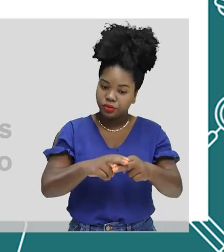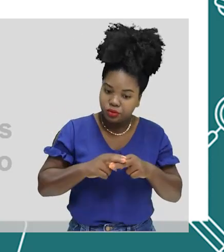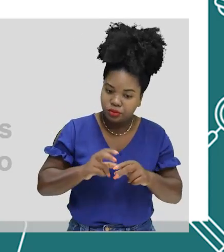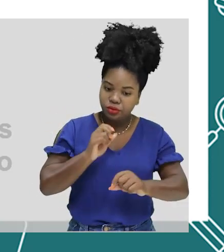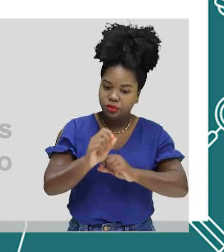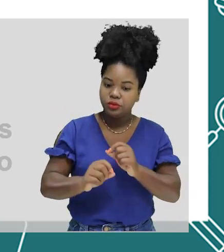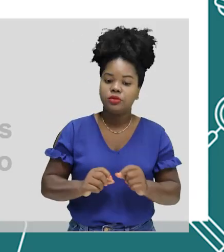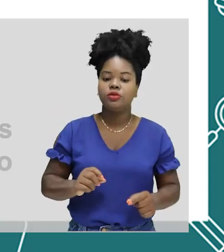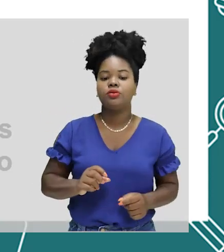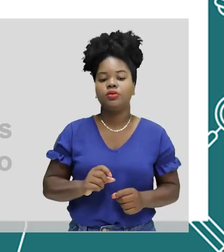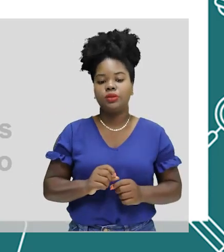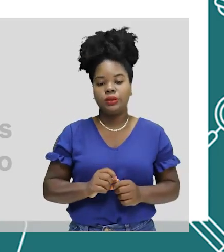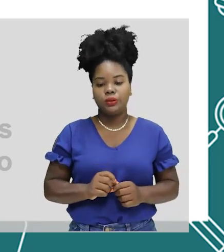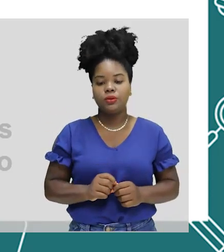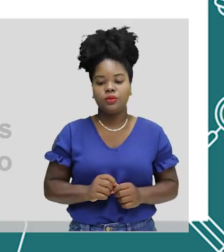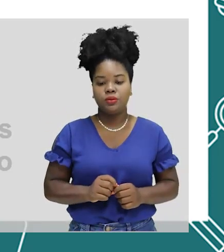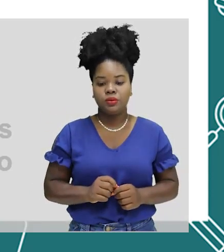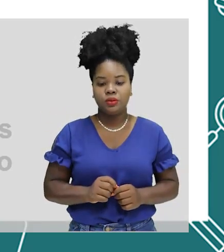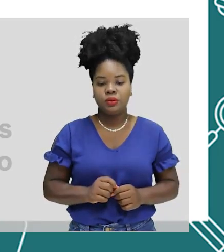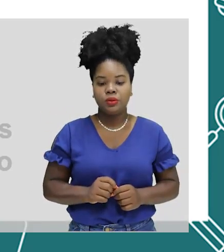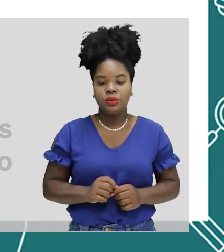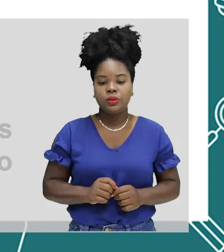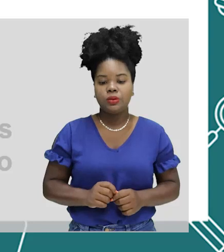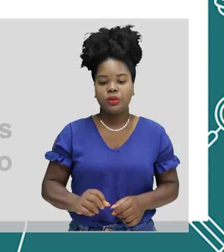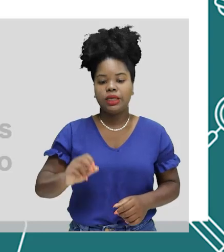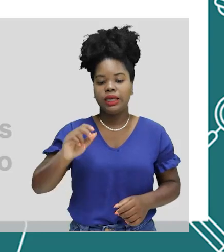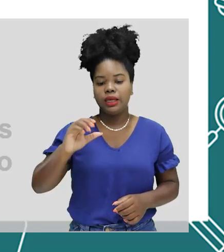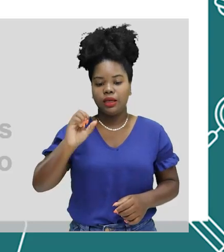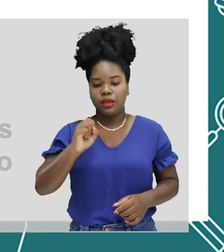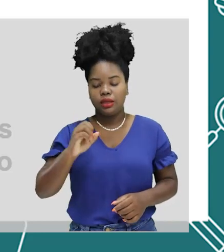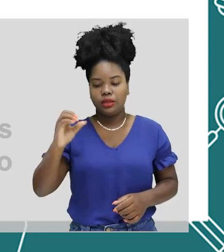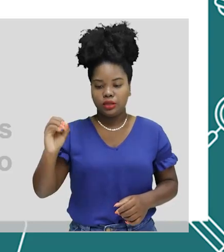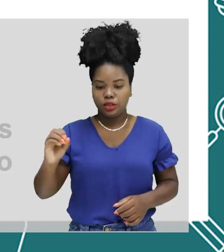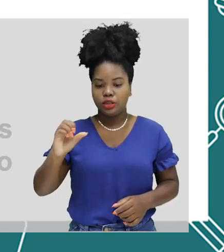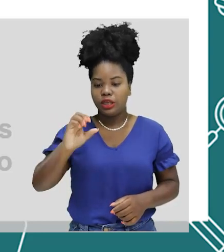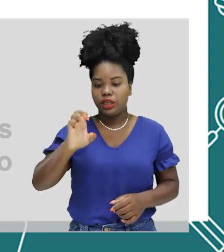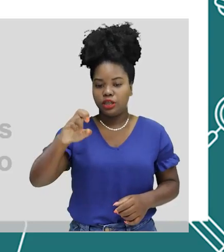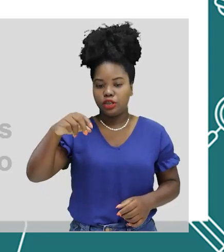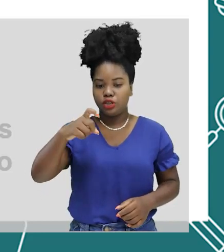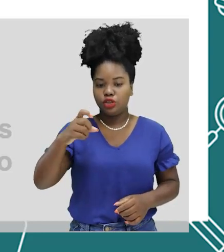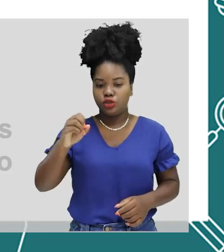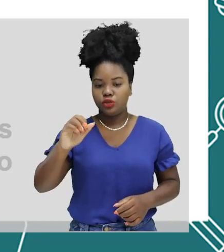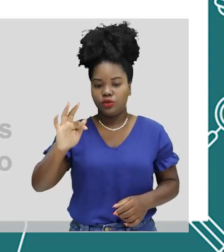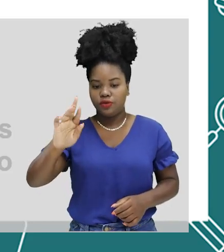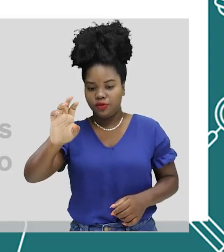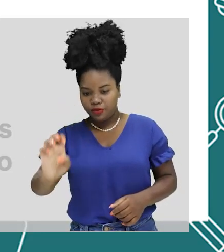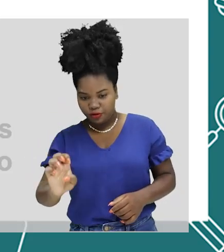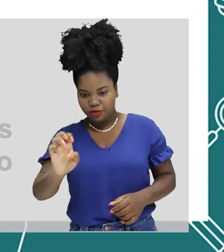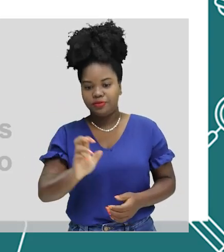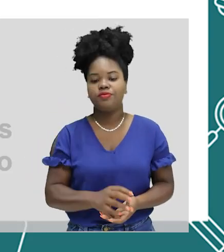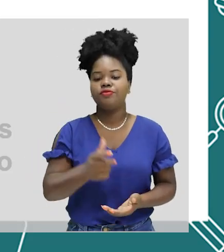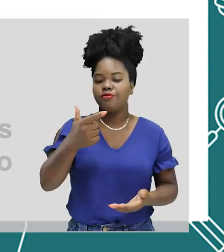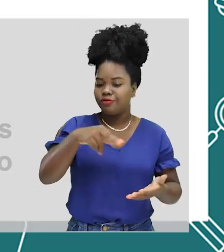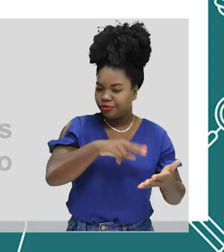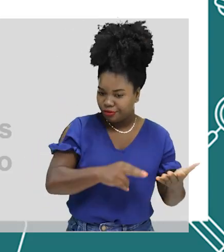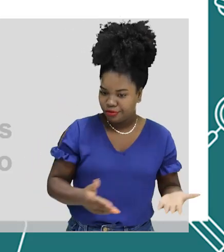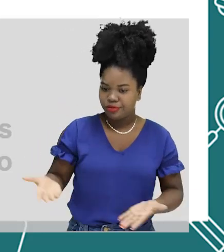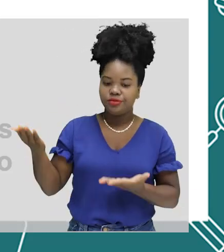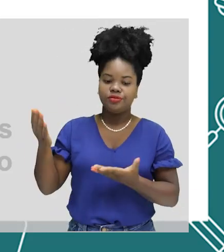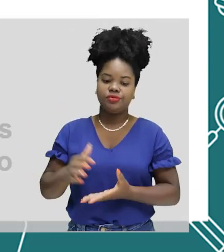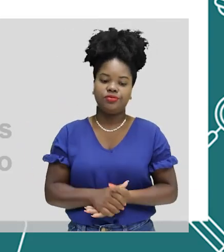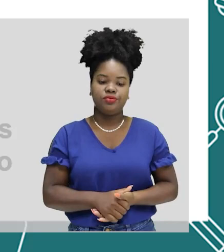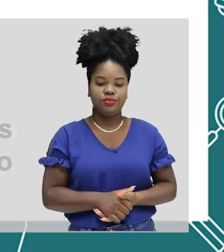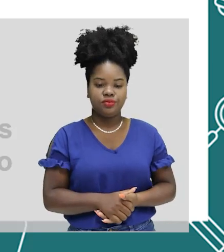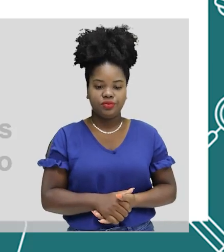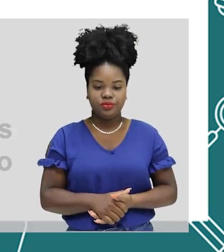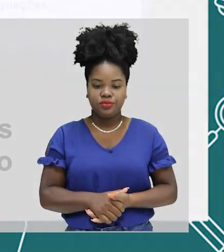do enxofre. Então, consideremos como exemplo a fabricação industrial do ácido sulfúrico a